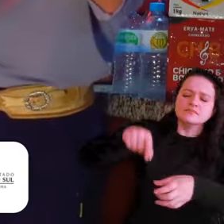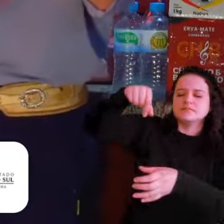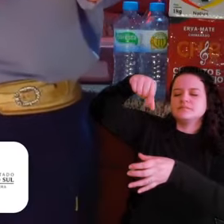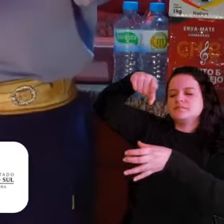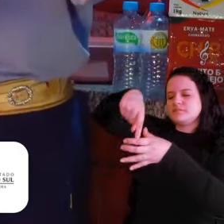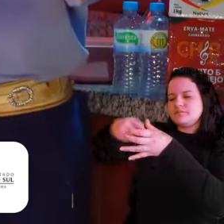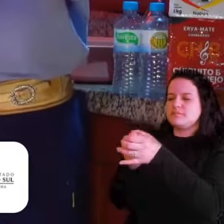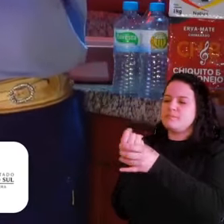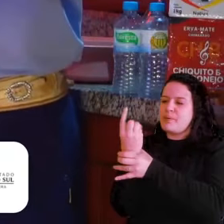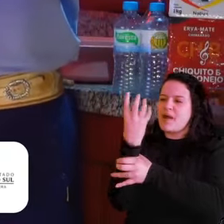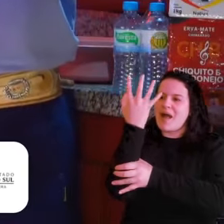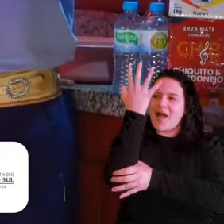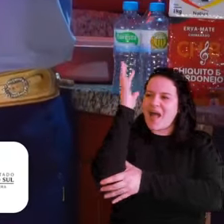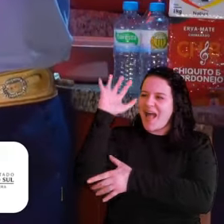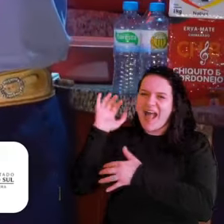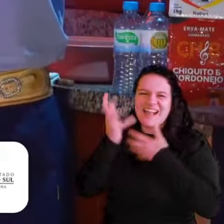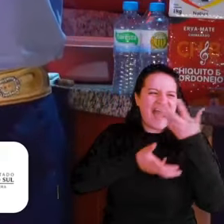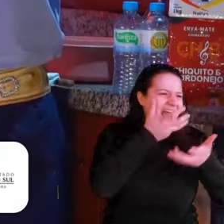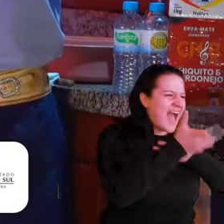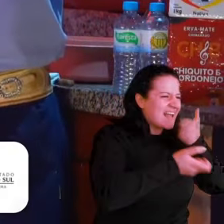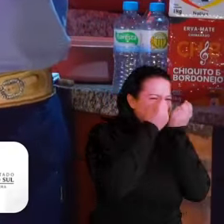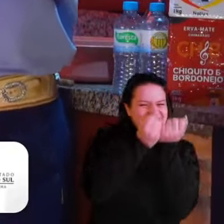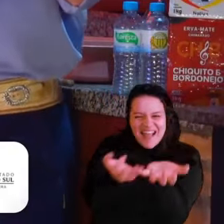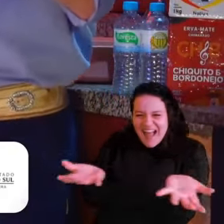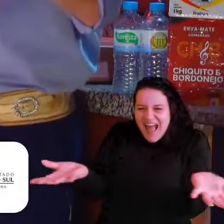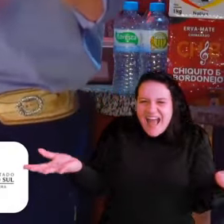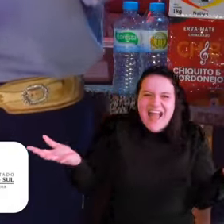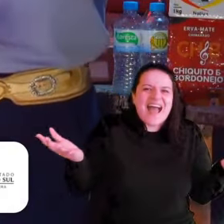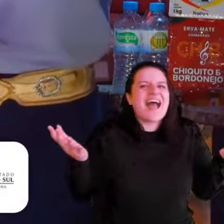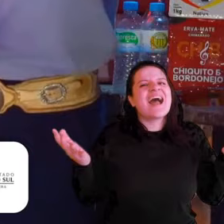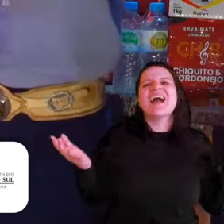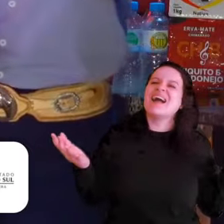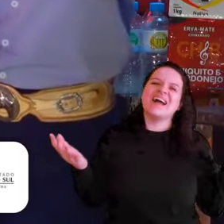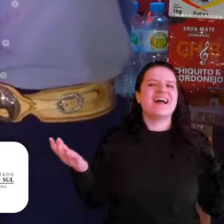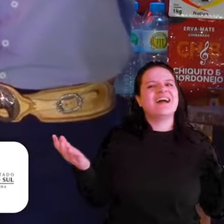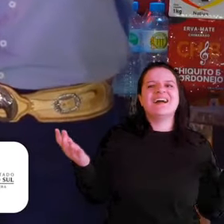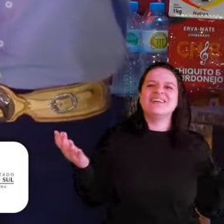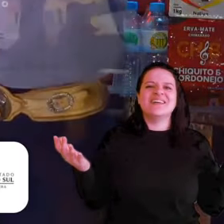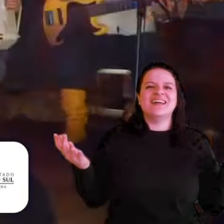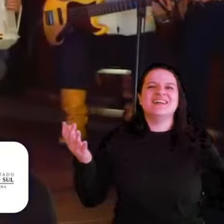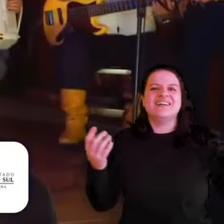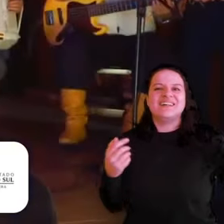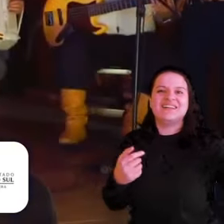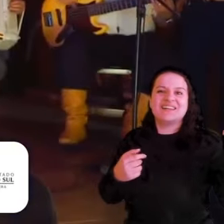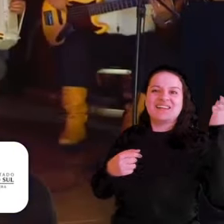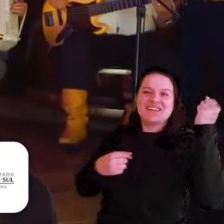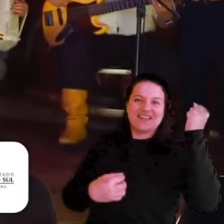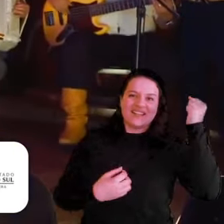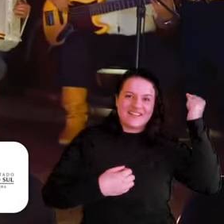nossa semente, cantamos pra tanta gente, sempre semeando bondade.